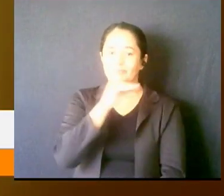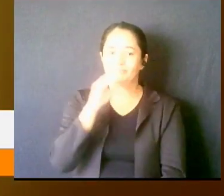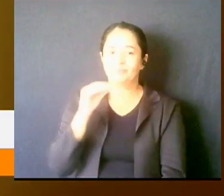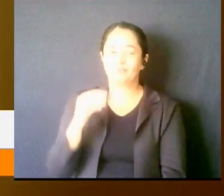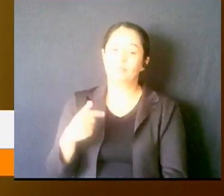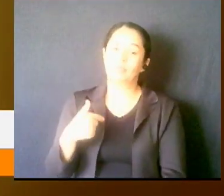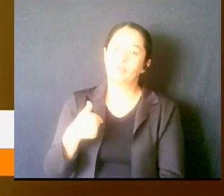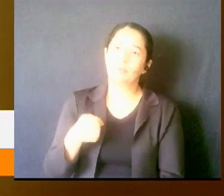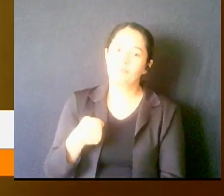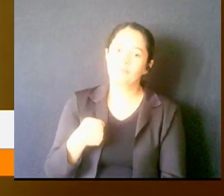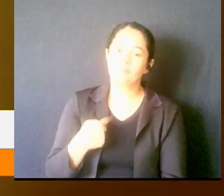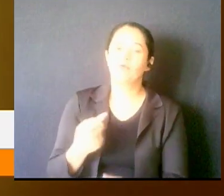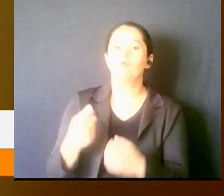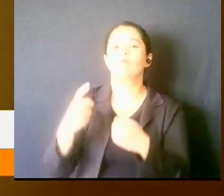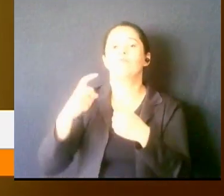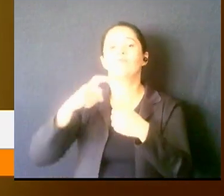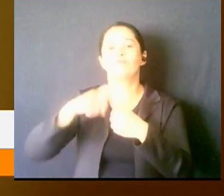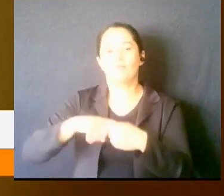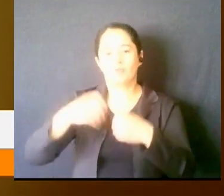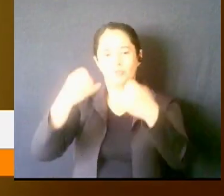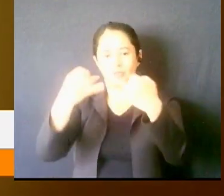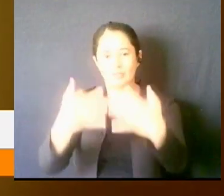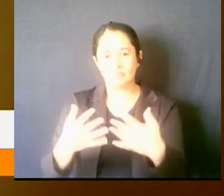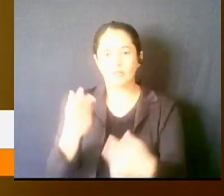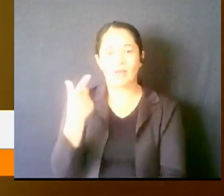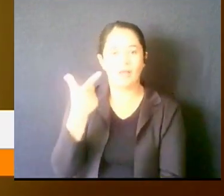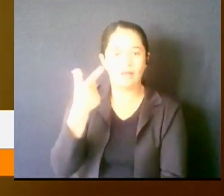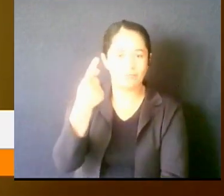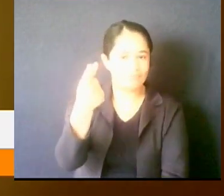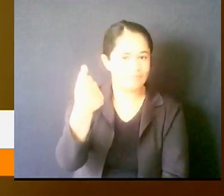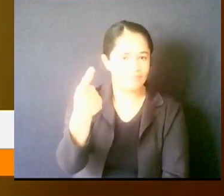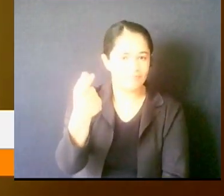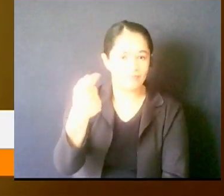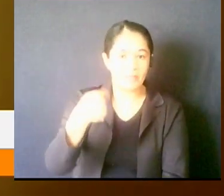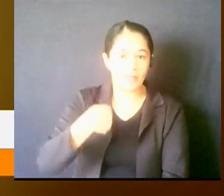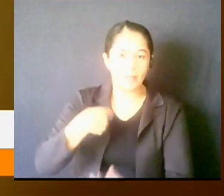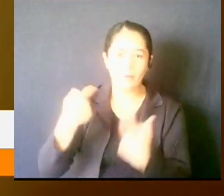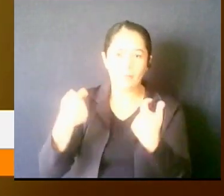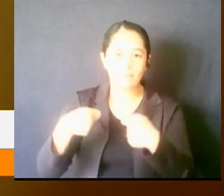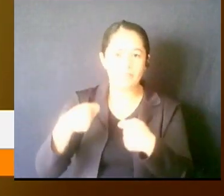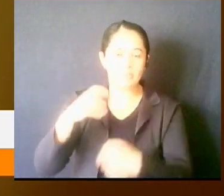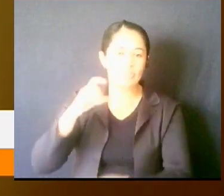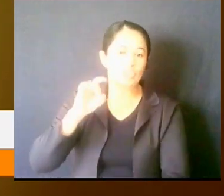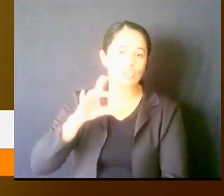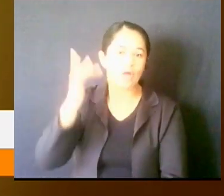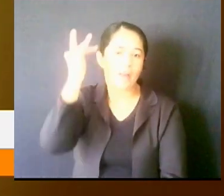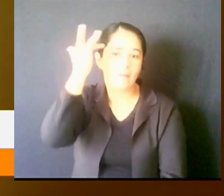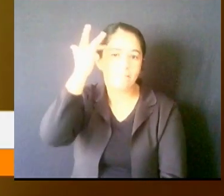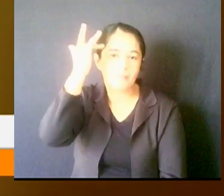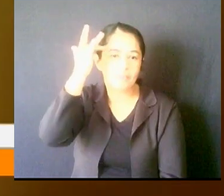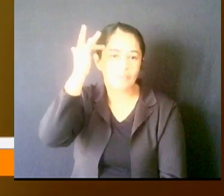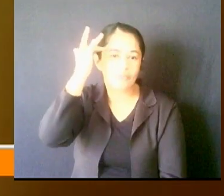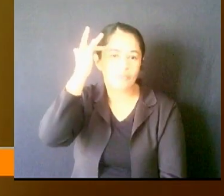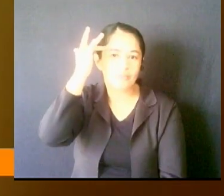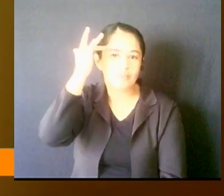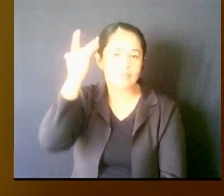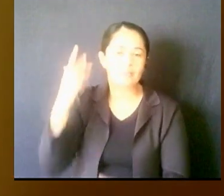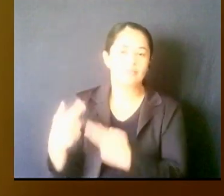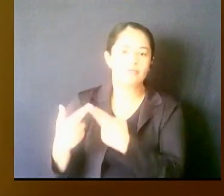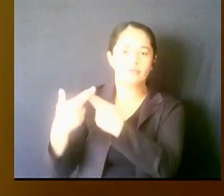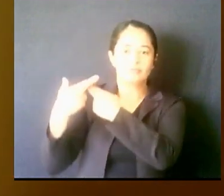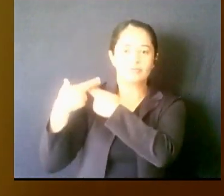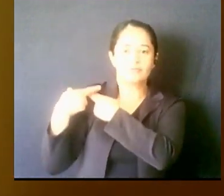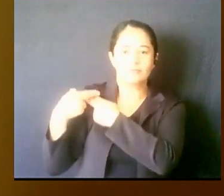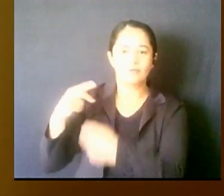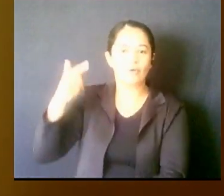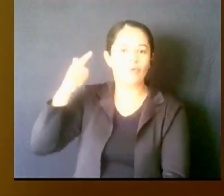ainda na parte do financeiro, que eu não precisei só amadurecer na questão de ter responsabilidade sobre outra